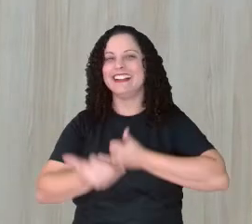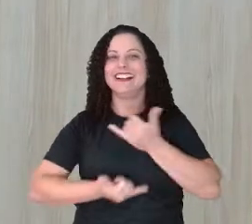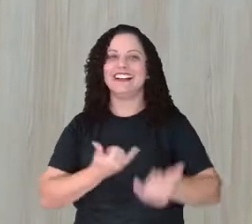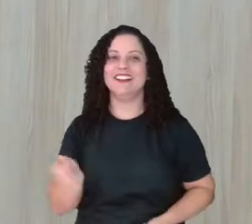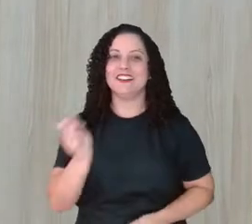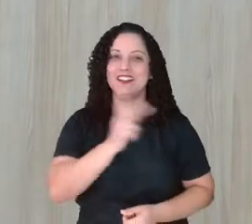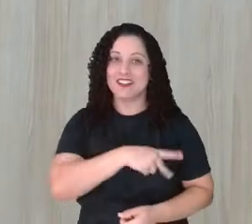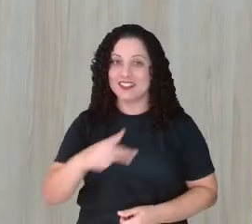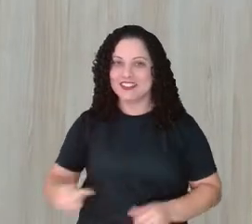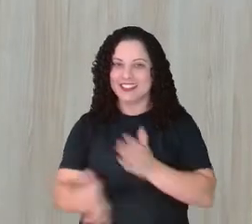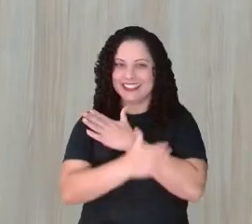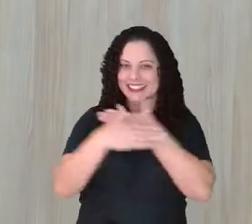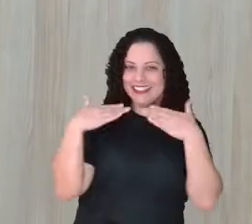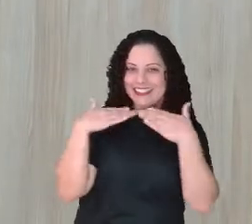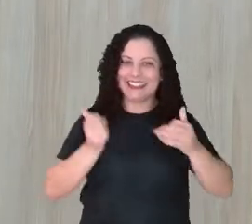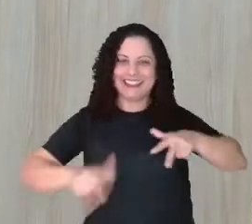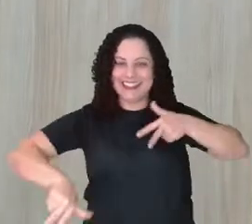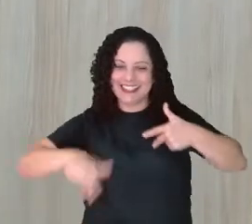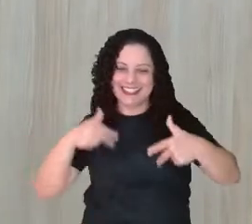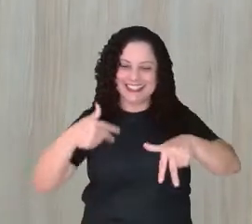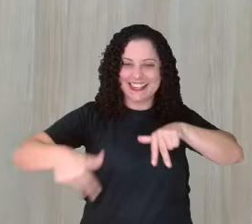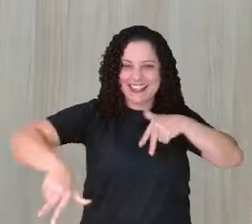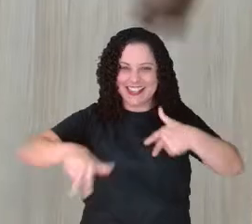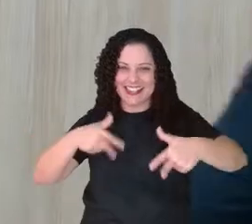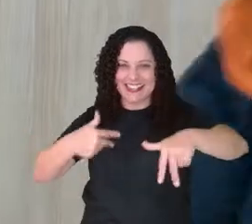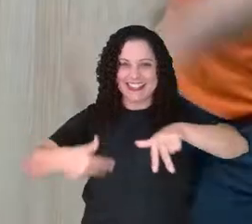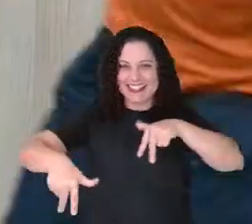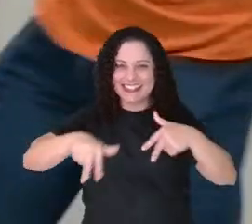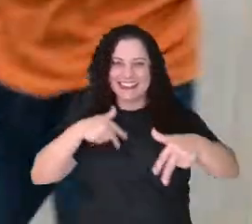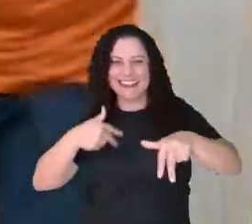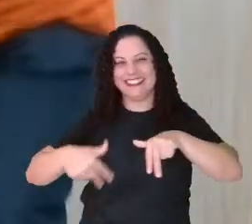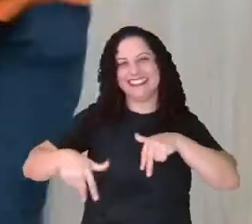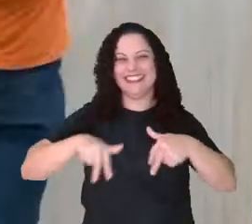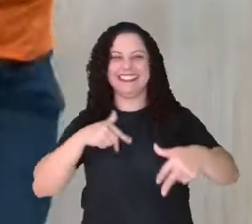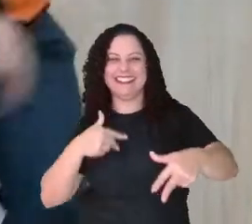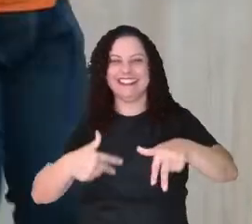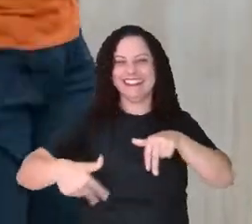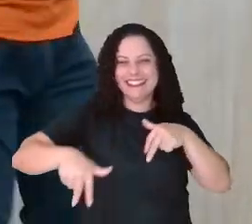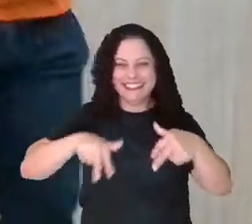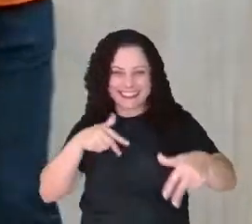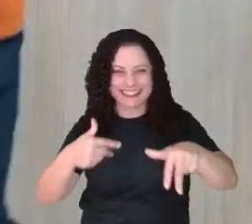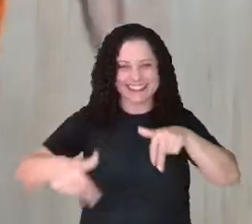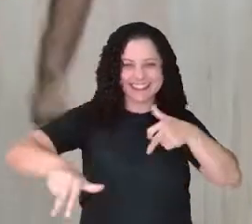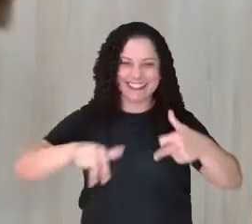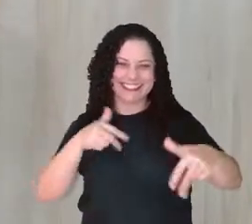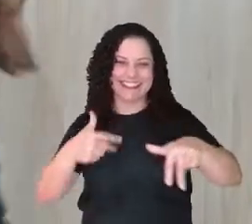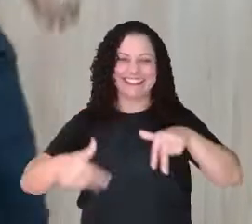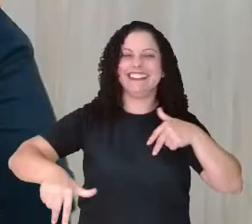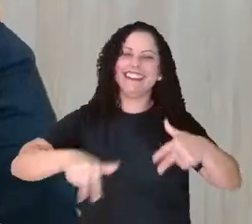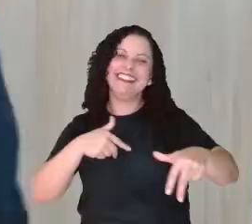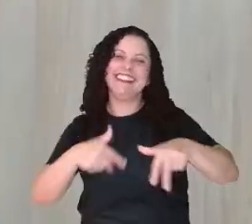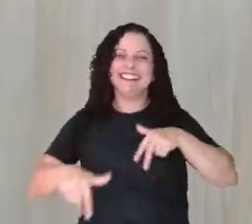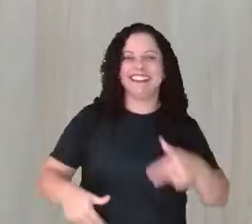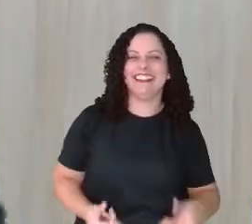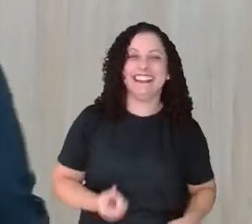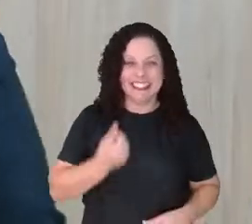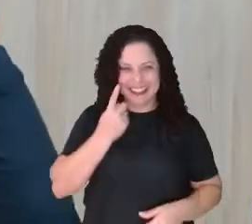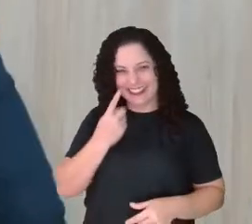Lindo aqui, ó. Tig-tig-jai, papai. Vem dançar com... Vai. Tig-tig-jai,